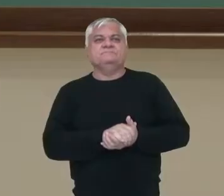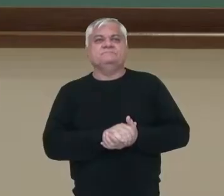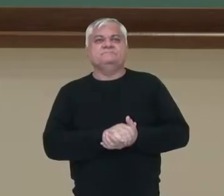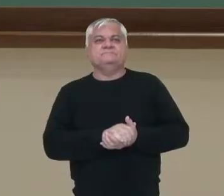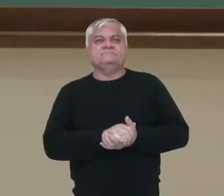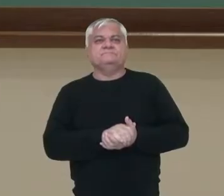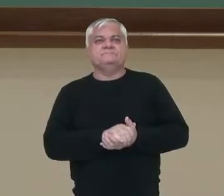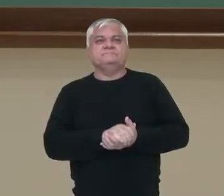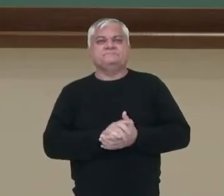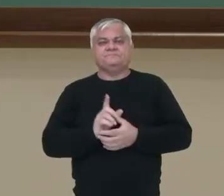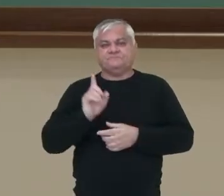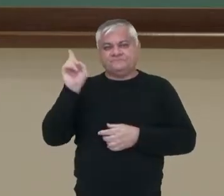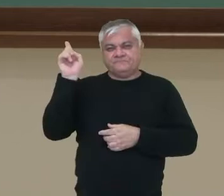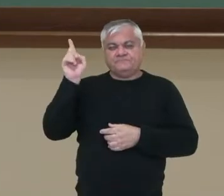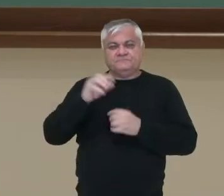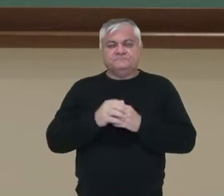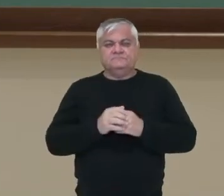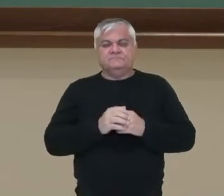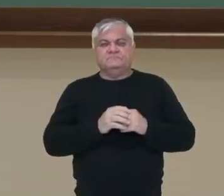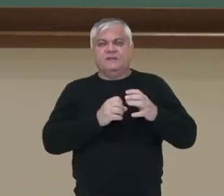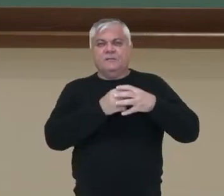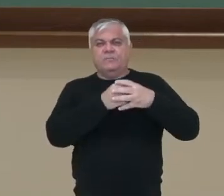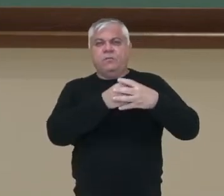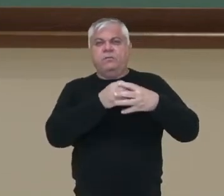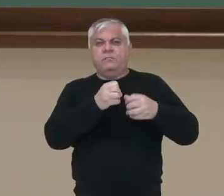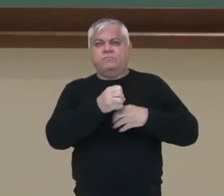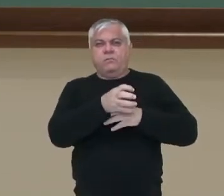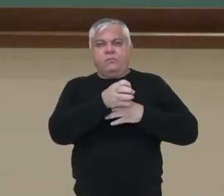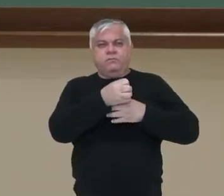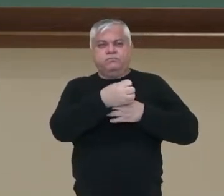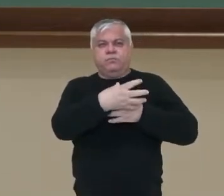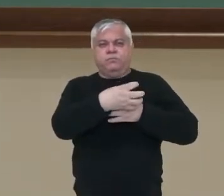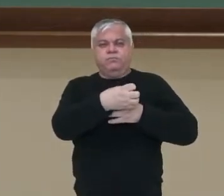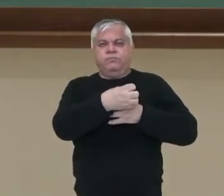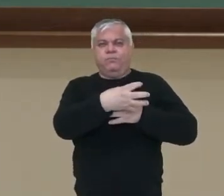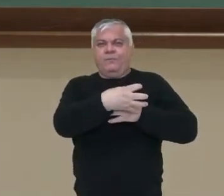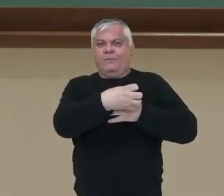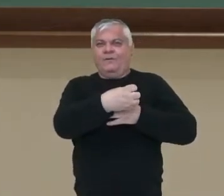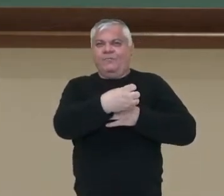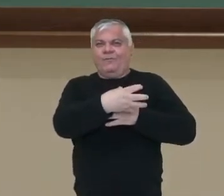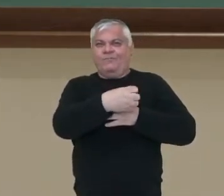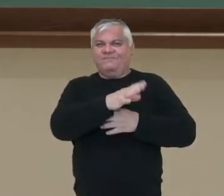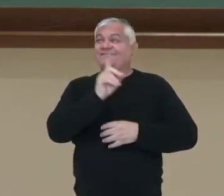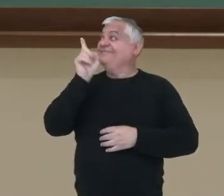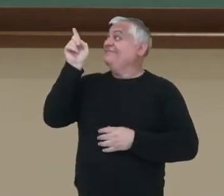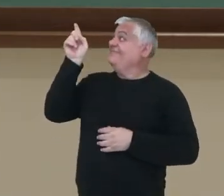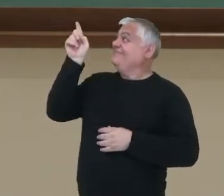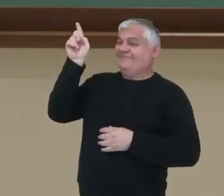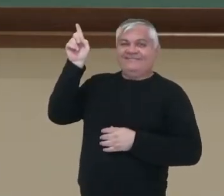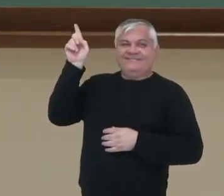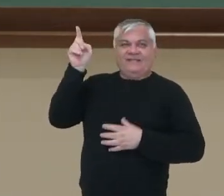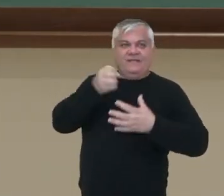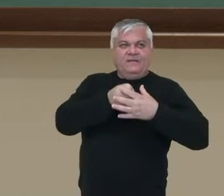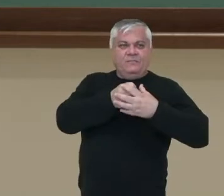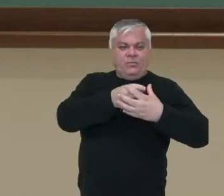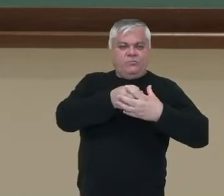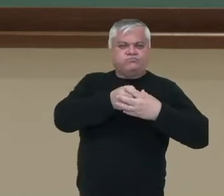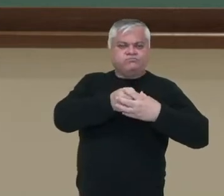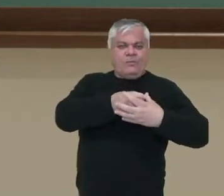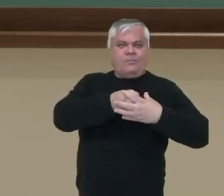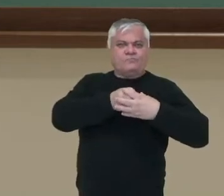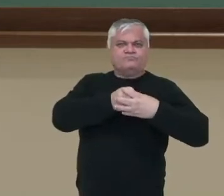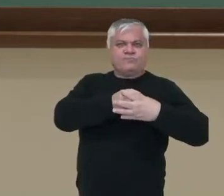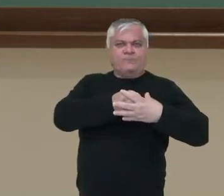Tá? Aqui nessa imagem a gente tem o coração batendo, né? E por dentro, né? Então tem por fora e por dentro, tá? Então é um